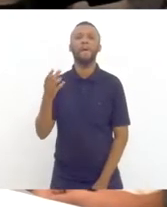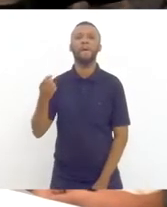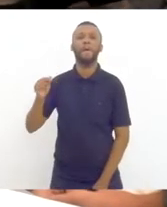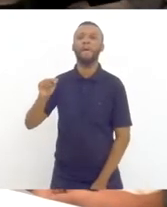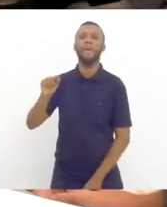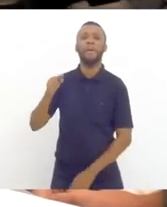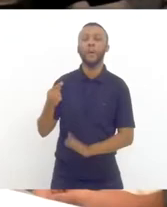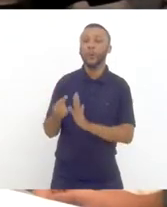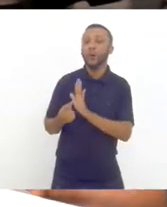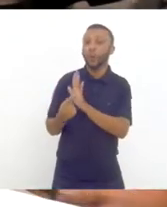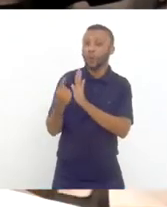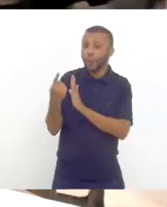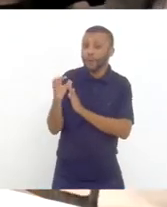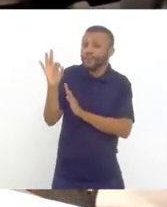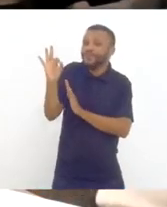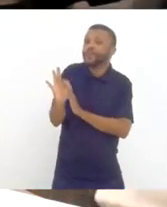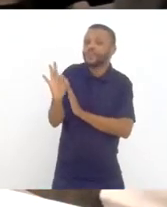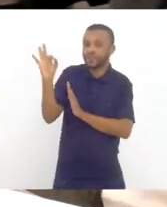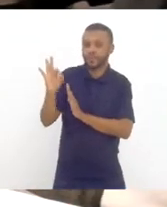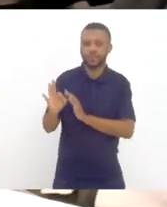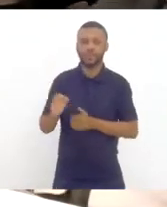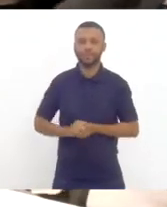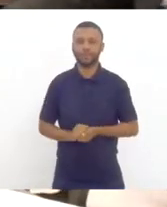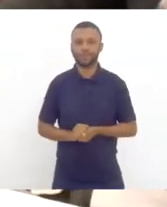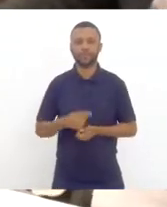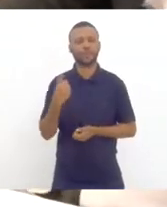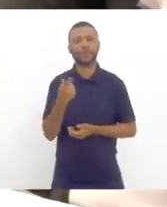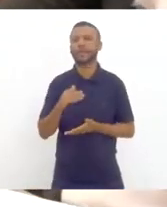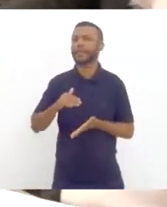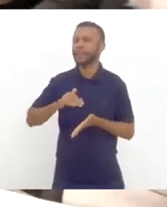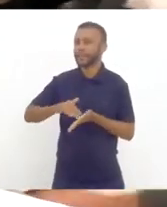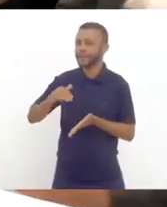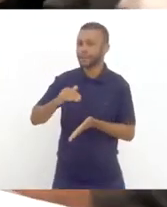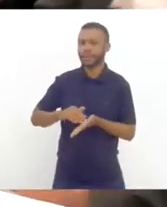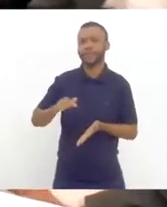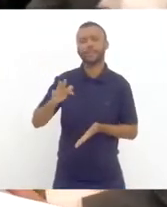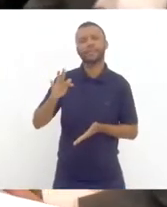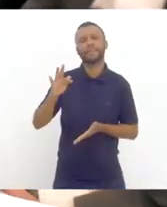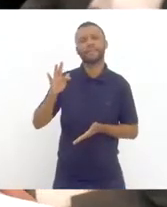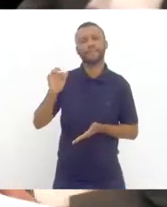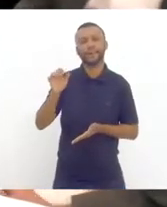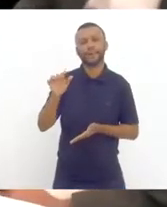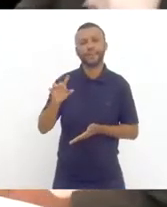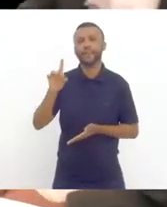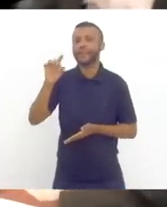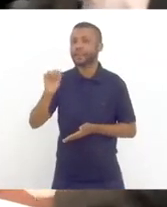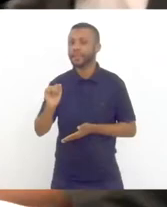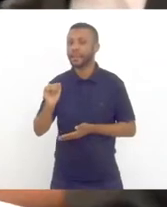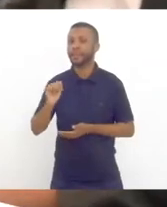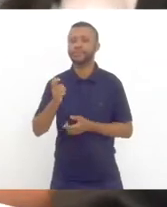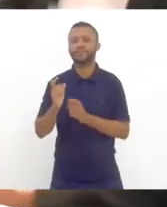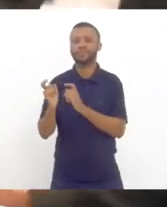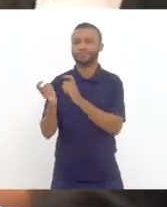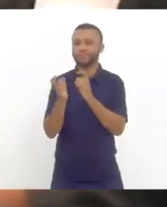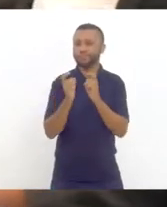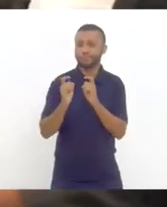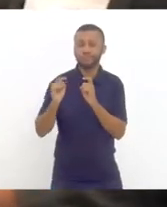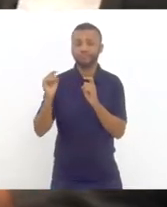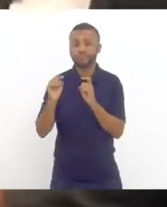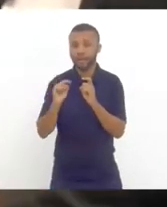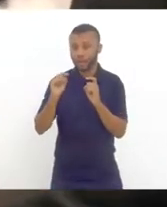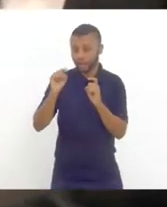indicador. E nós, da Secretaria de Fazenda, nos reunimos com a Secretaria de Fazenda Estadual